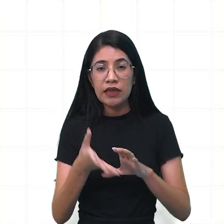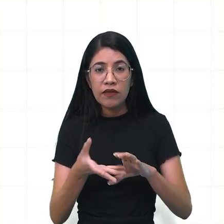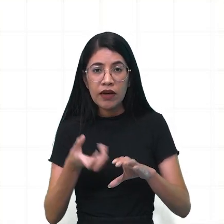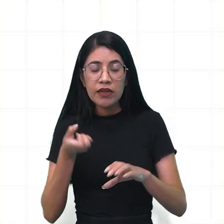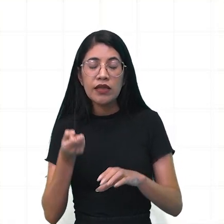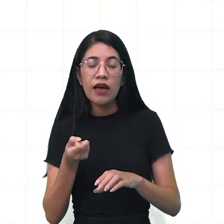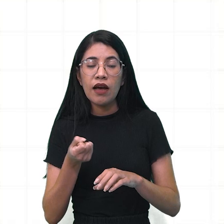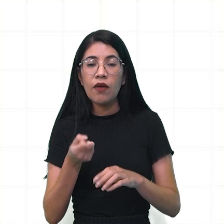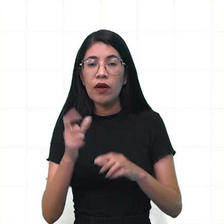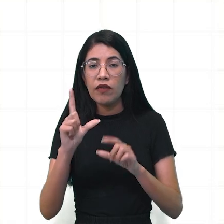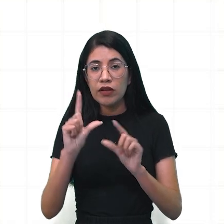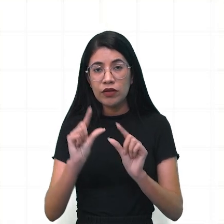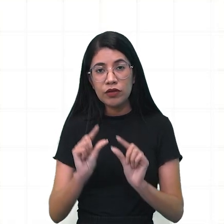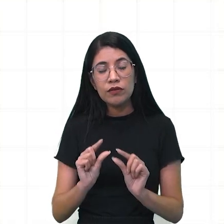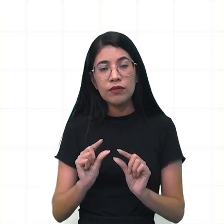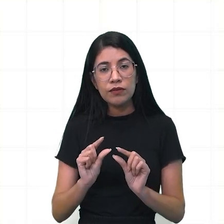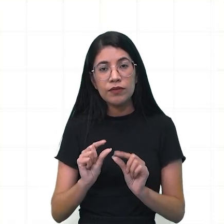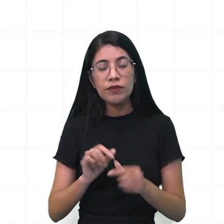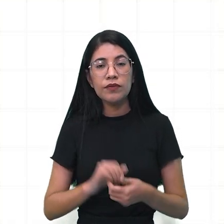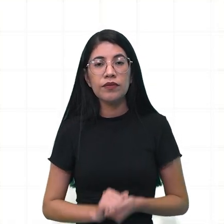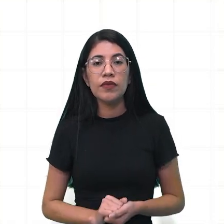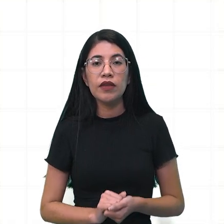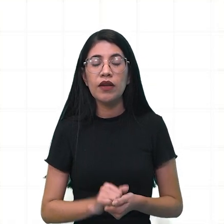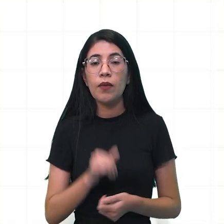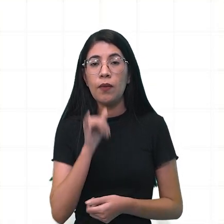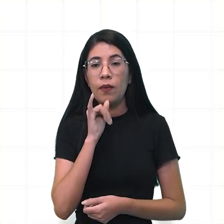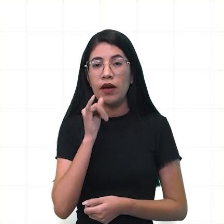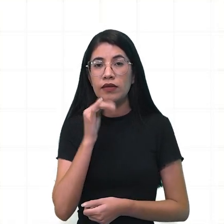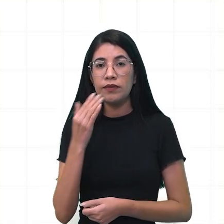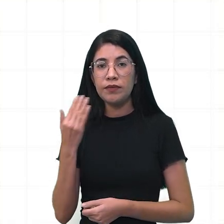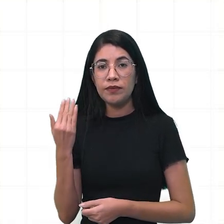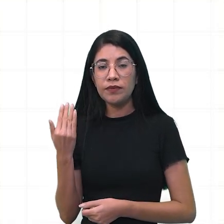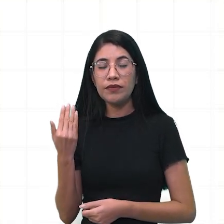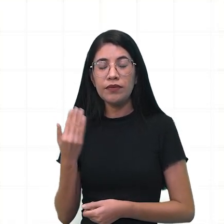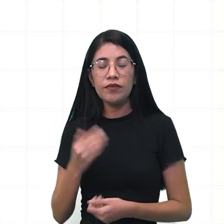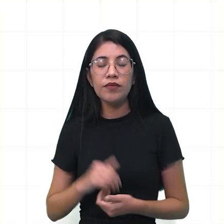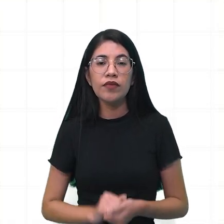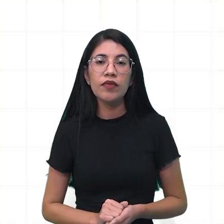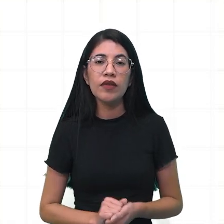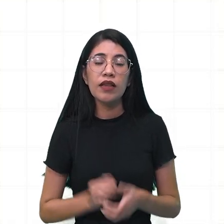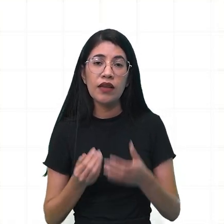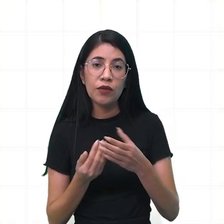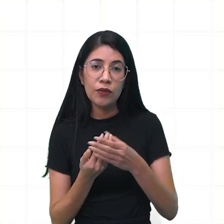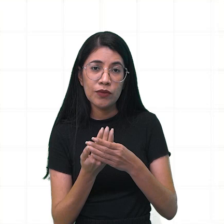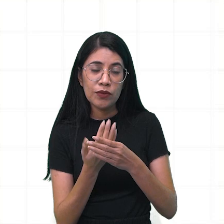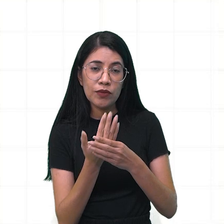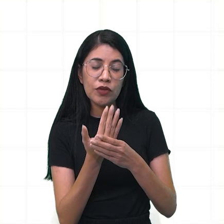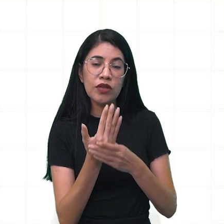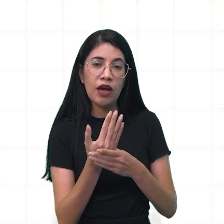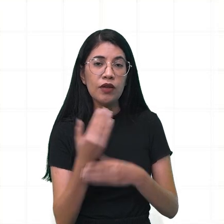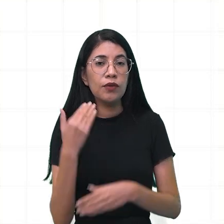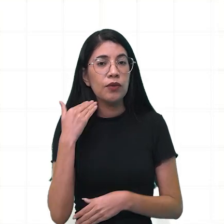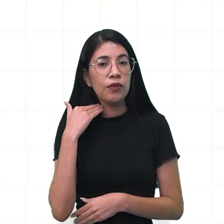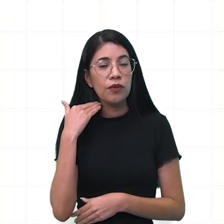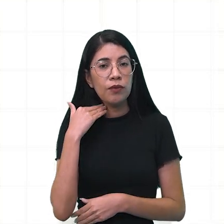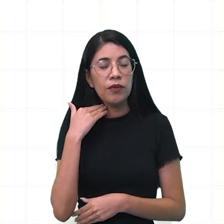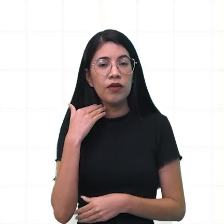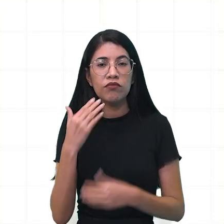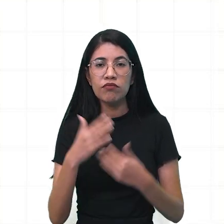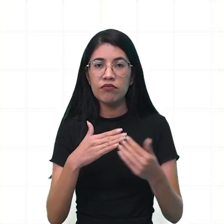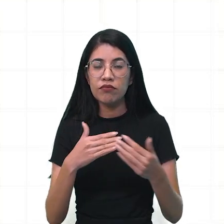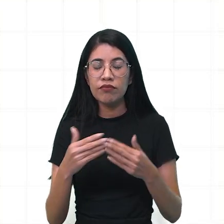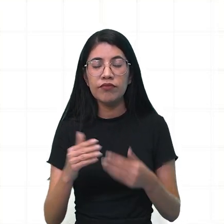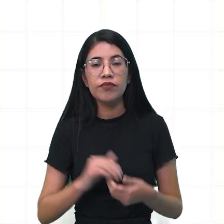retirada o saldo diminui então é o caso aqui da nossa conta ó temos aqui um extrato de uma conta corrente aí